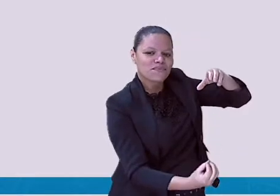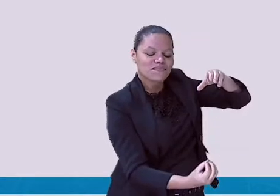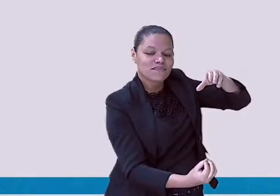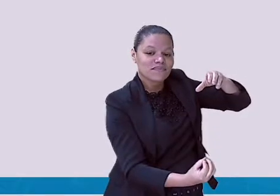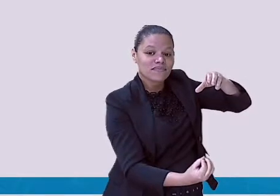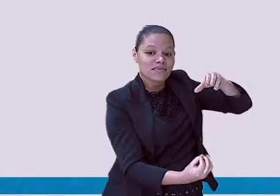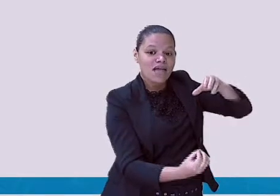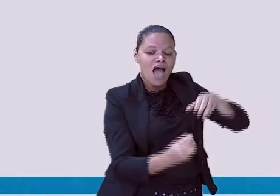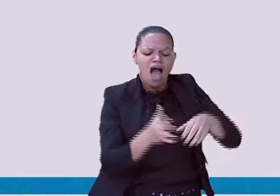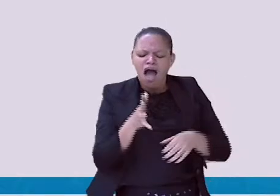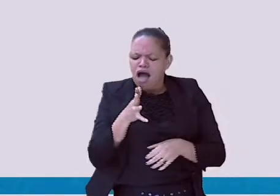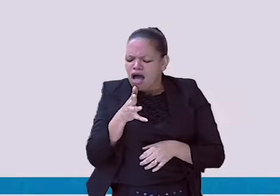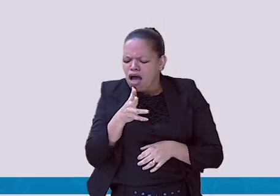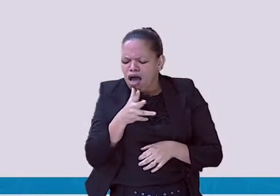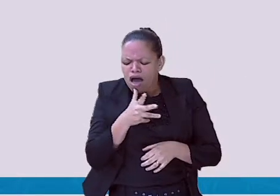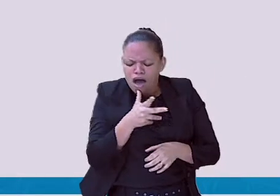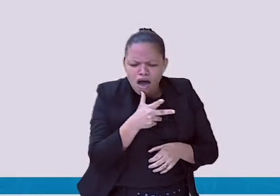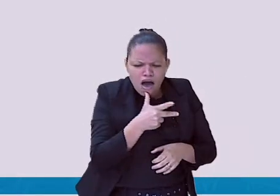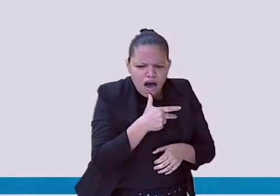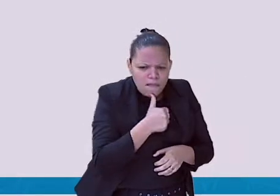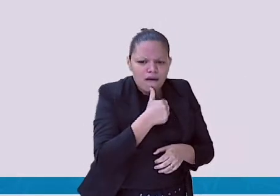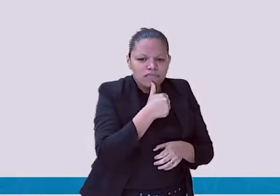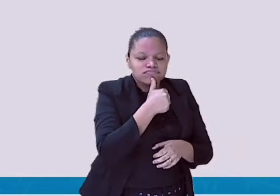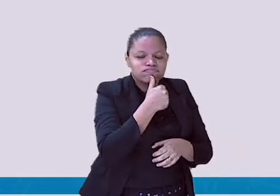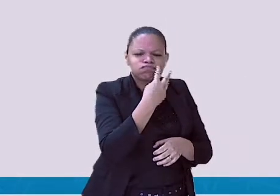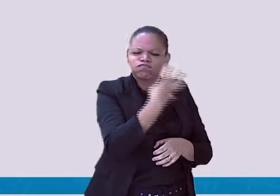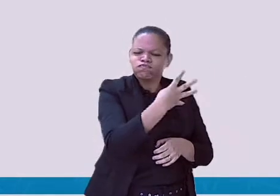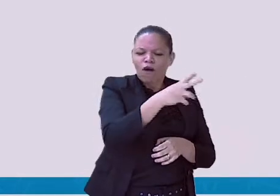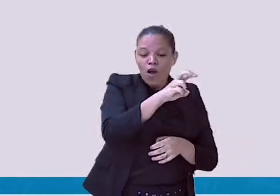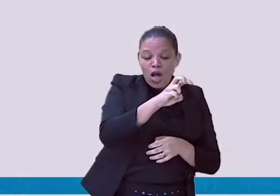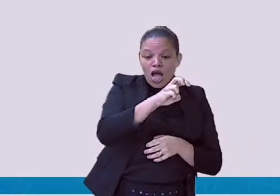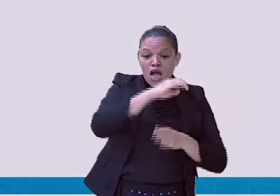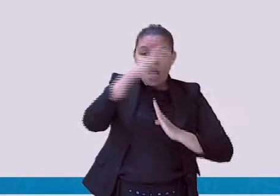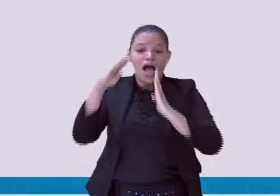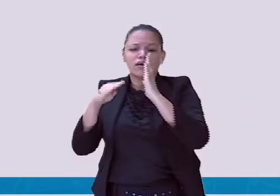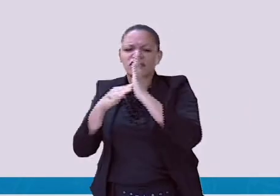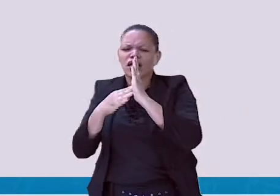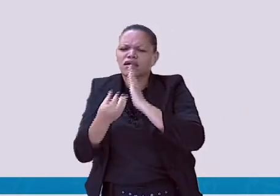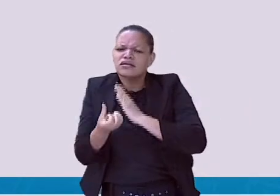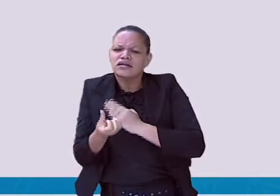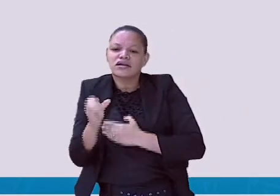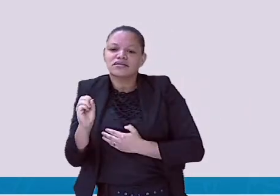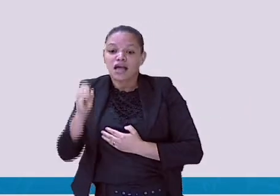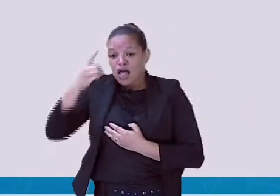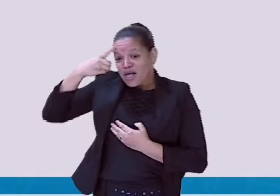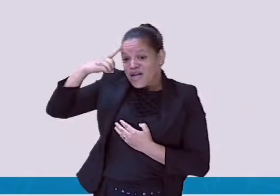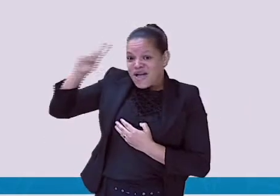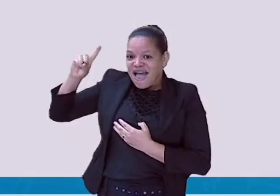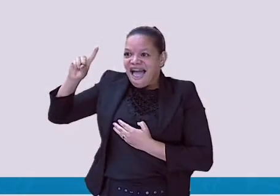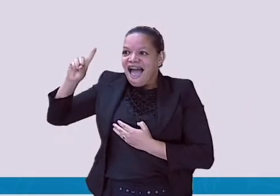a 60 dias para nascer, e o nascimento é um